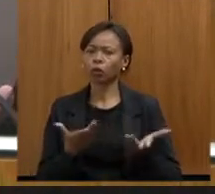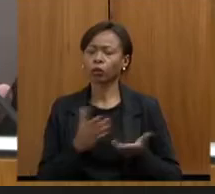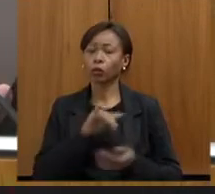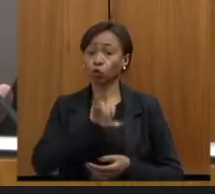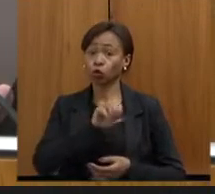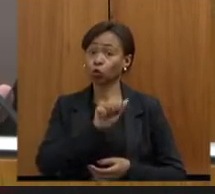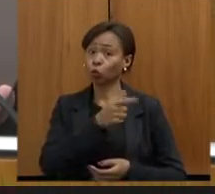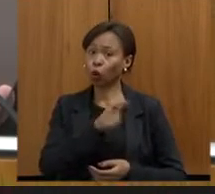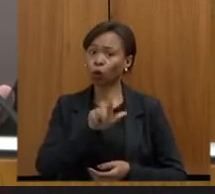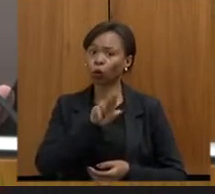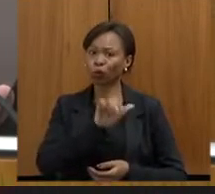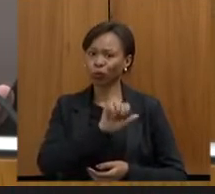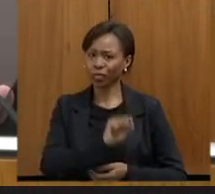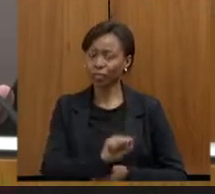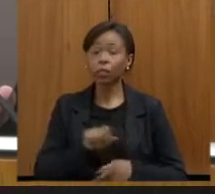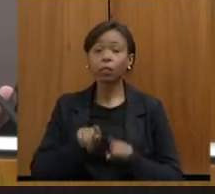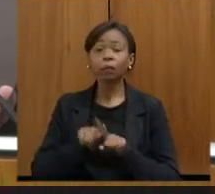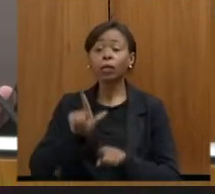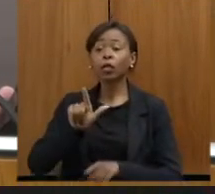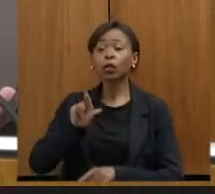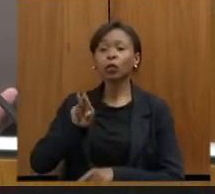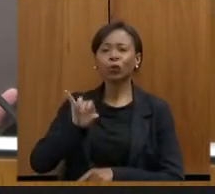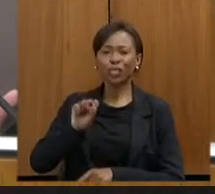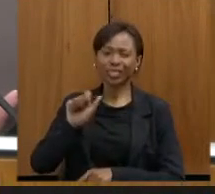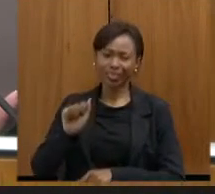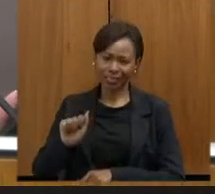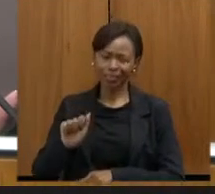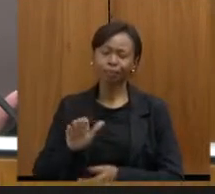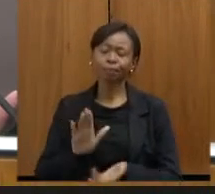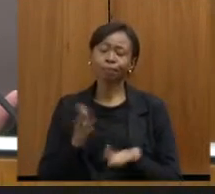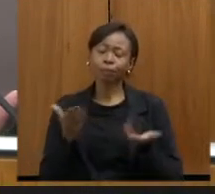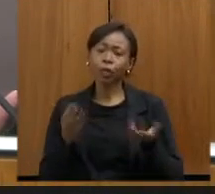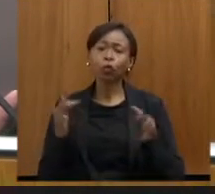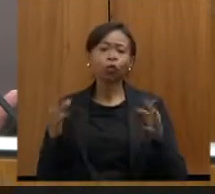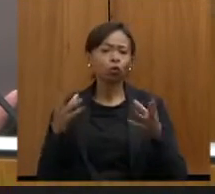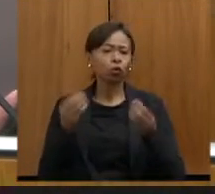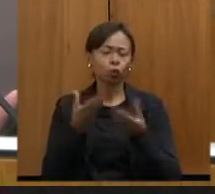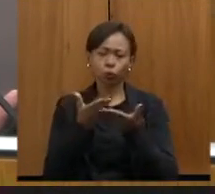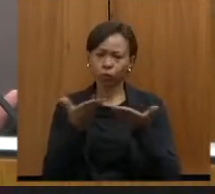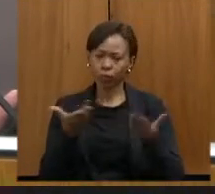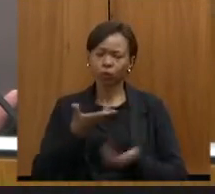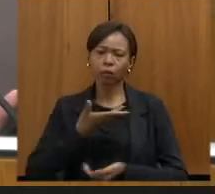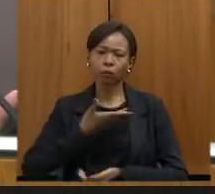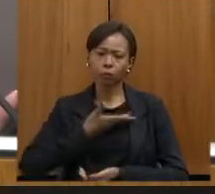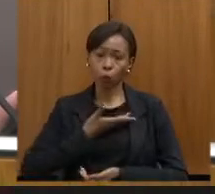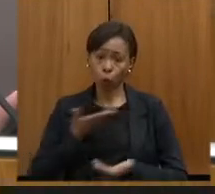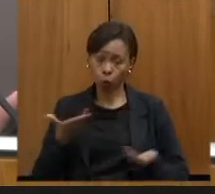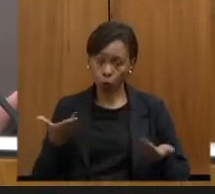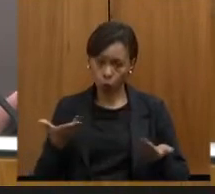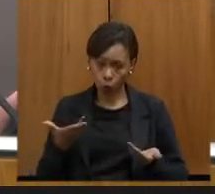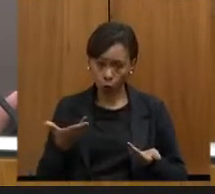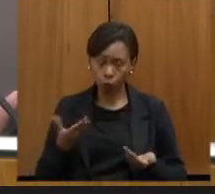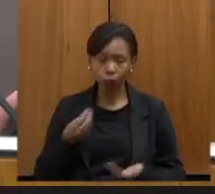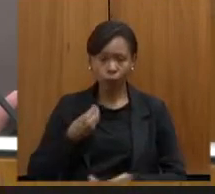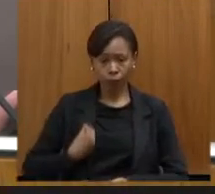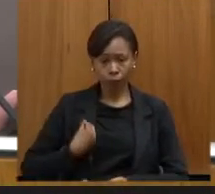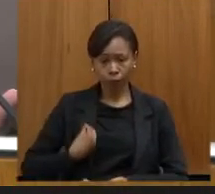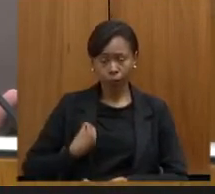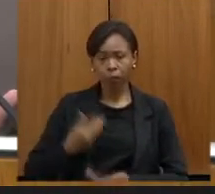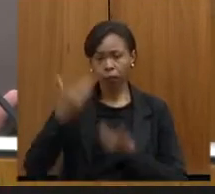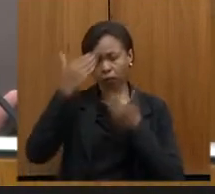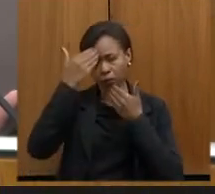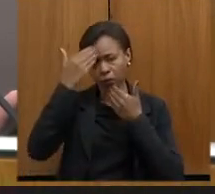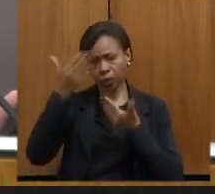doutora Luiz, e, não mais, colegas, a todos vocês que estão presentes aqui hoje, eu muito